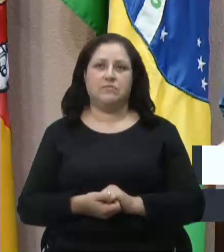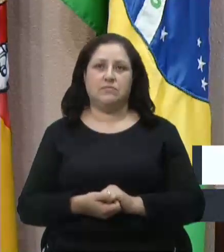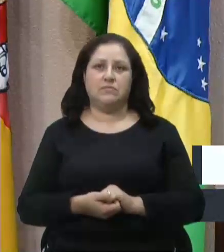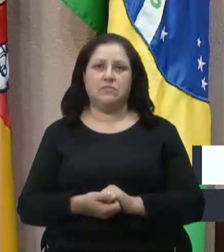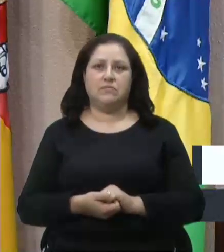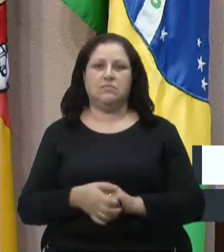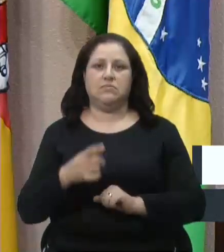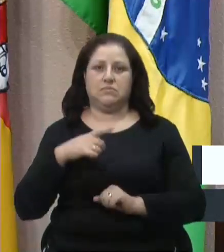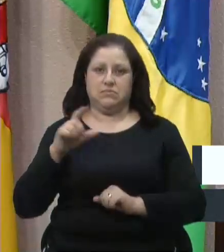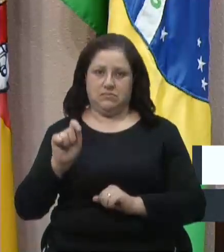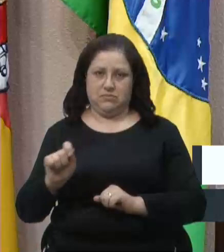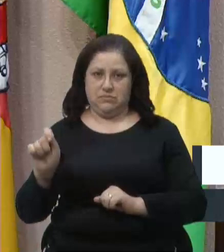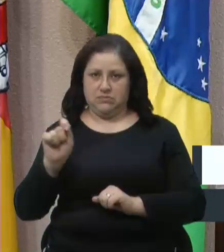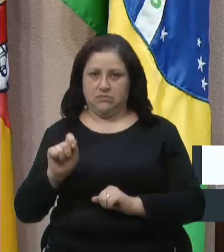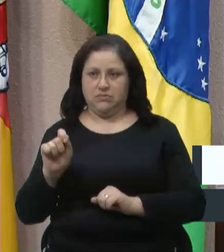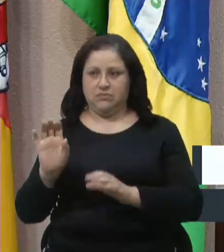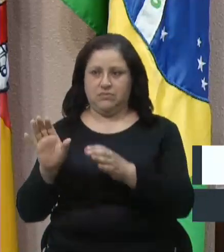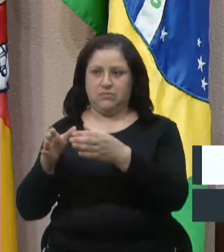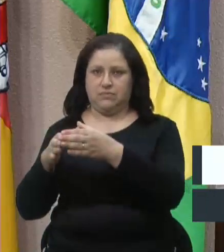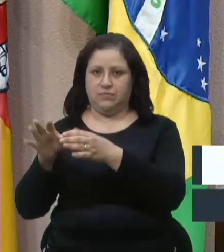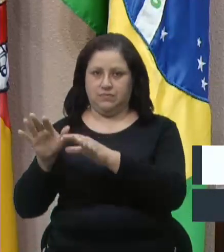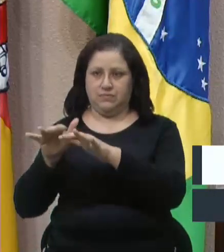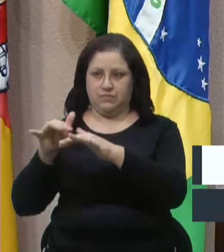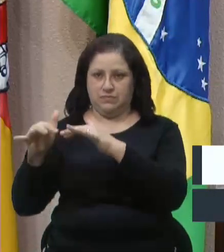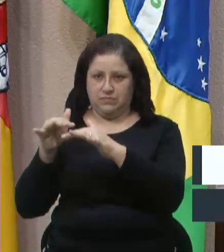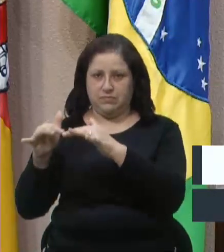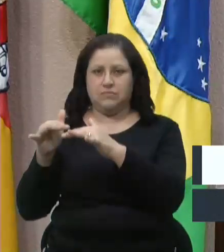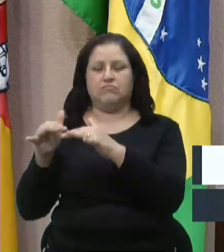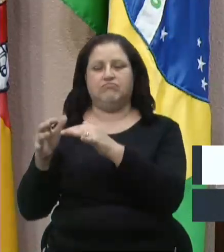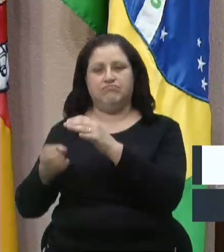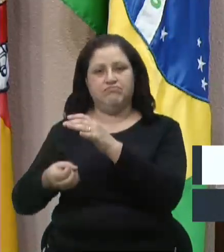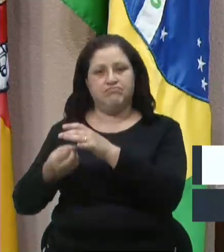até uma associação que eles estão mobilizando agora para